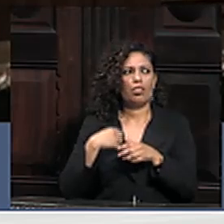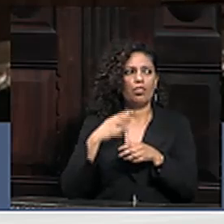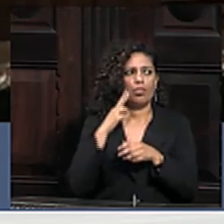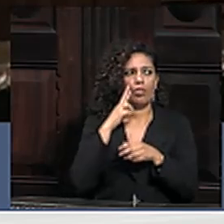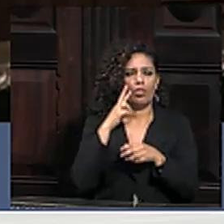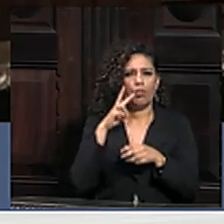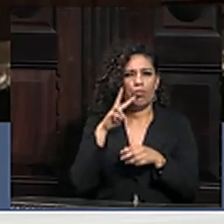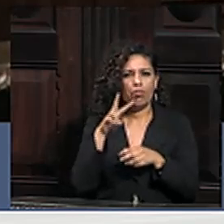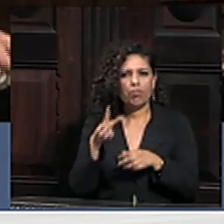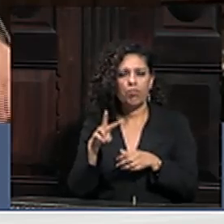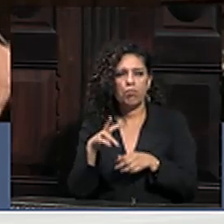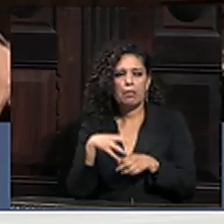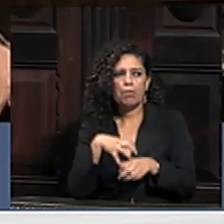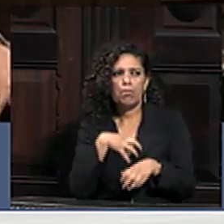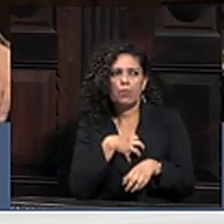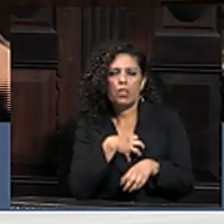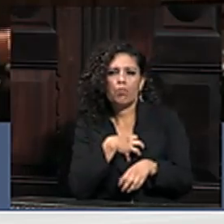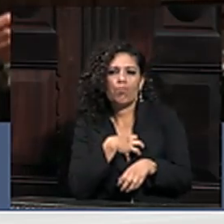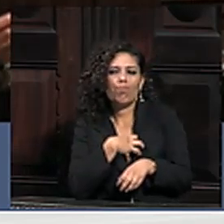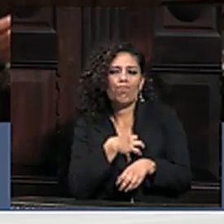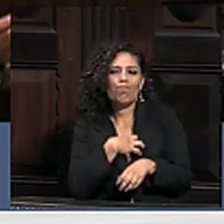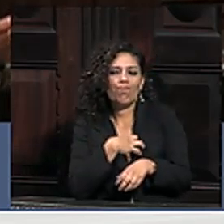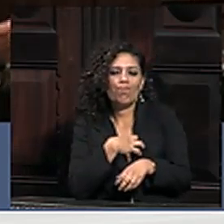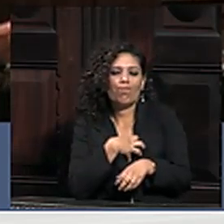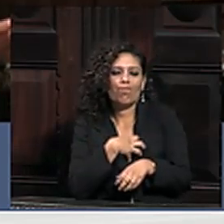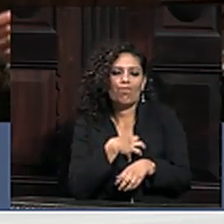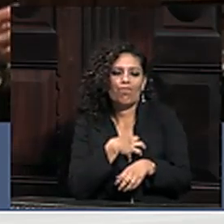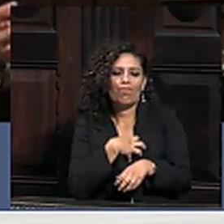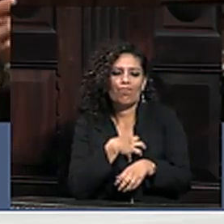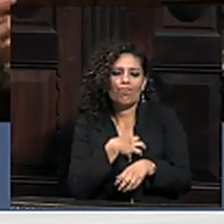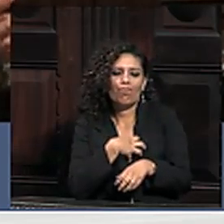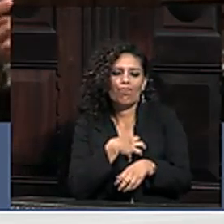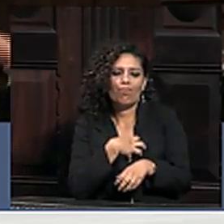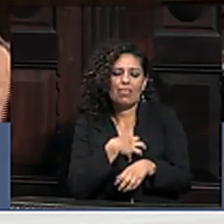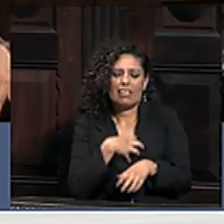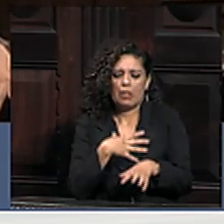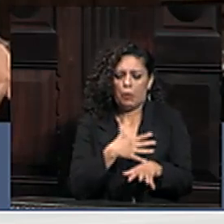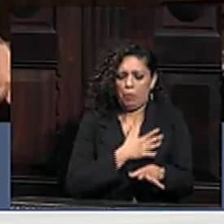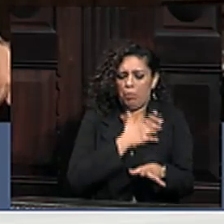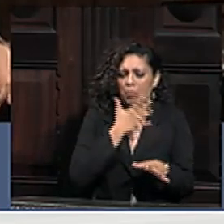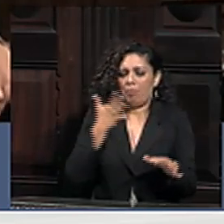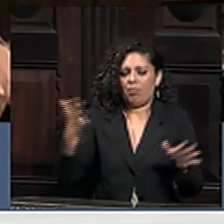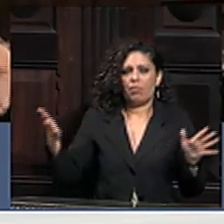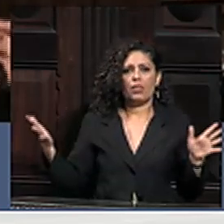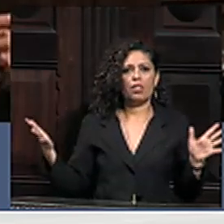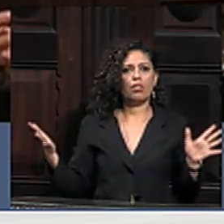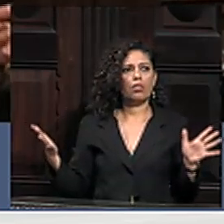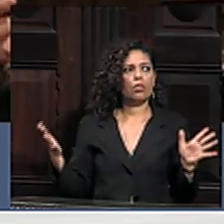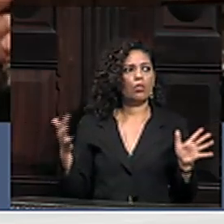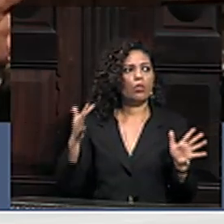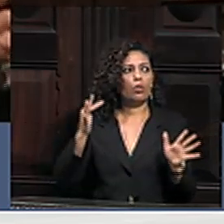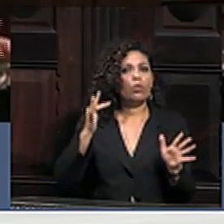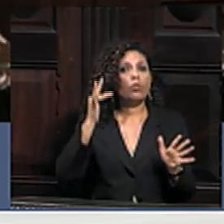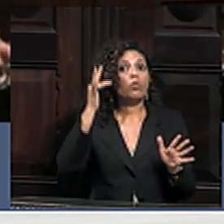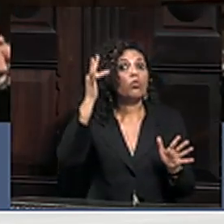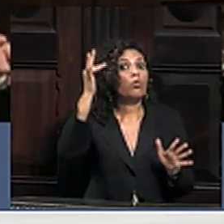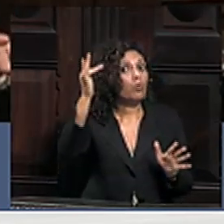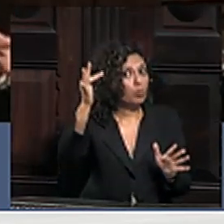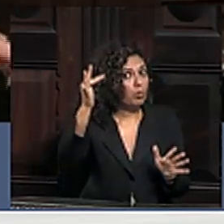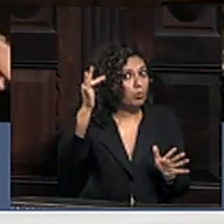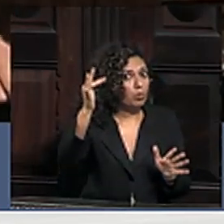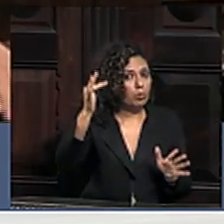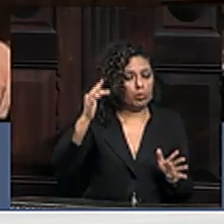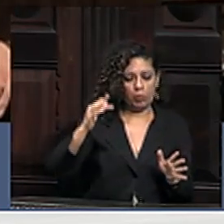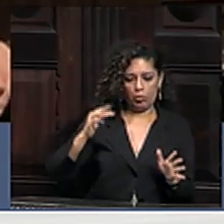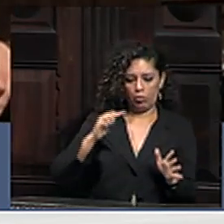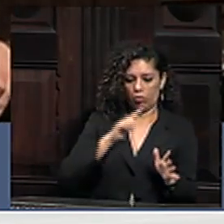tem um efeito, em princípio, chocante, é o futuro governador do estado do Rio